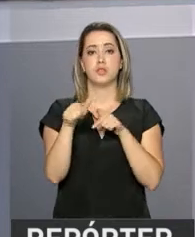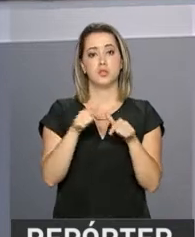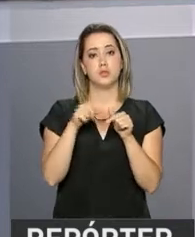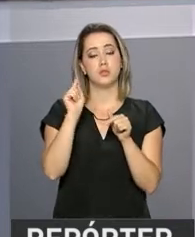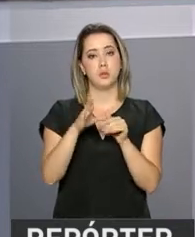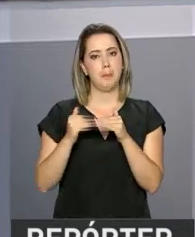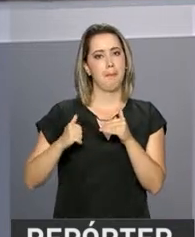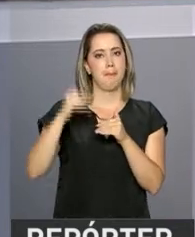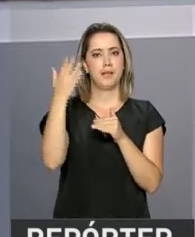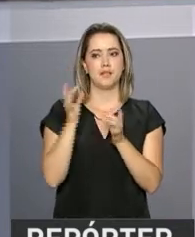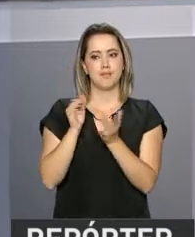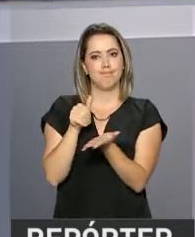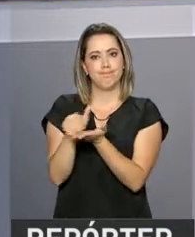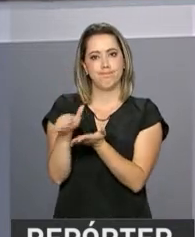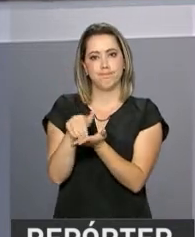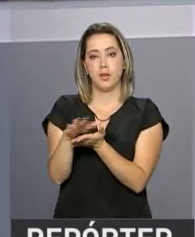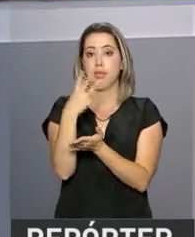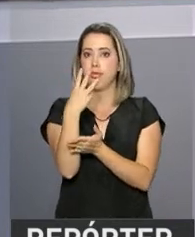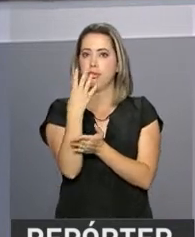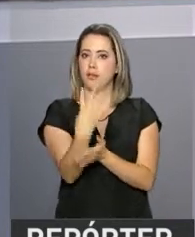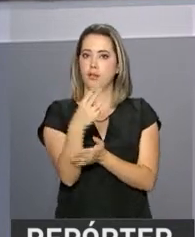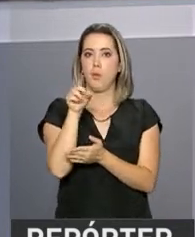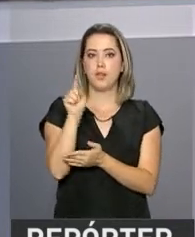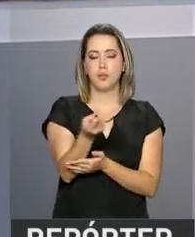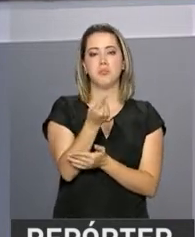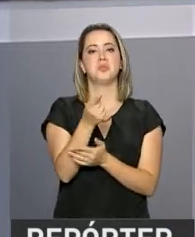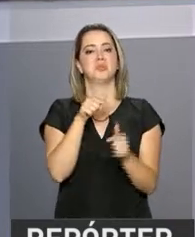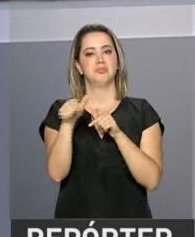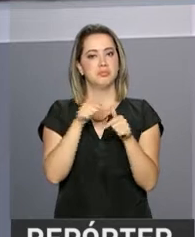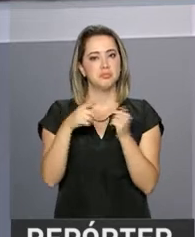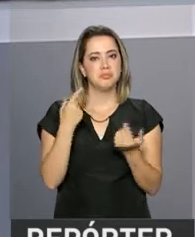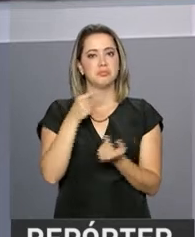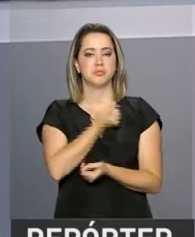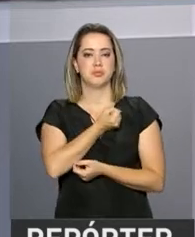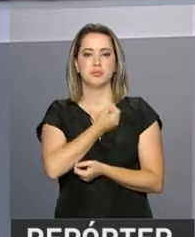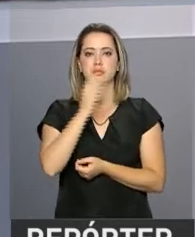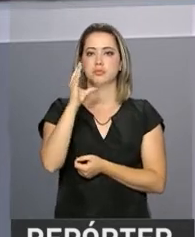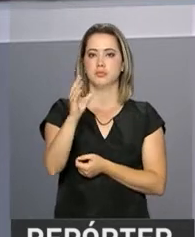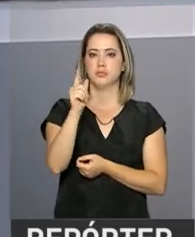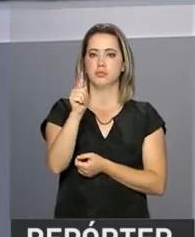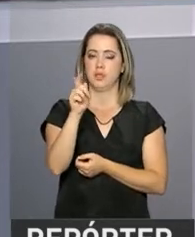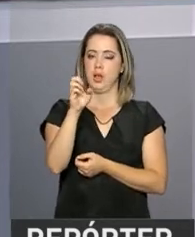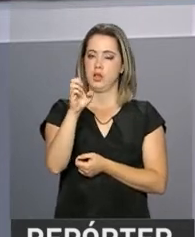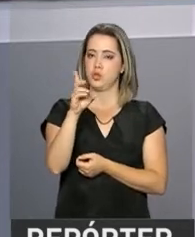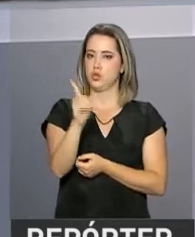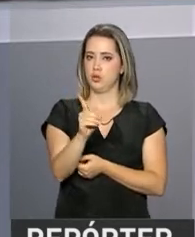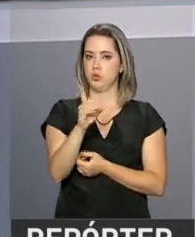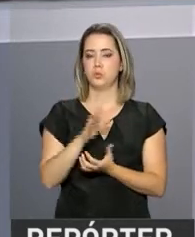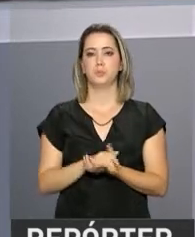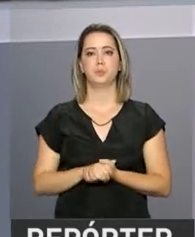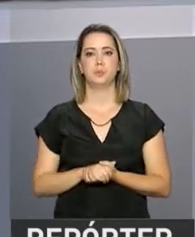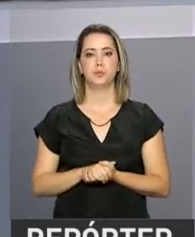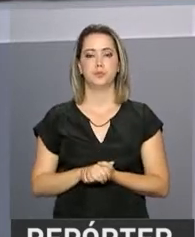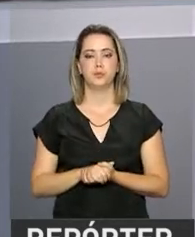superou as demissões em mais de 34 mil postos os dados são do cadastro geral de empregados e desempregados o